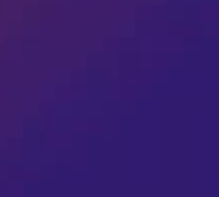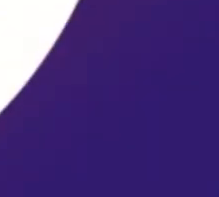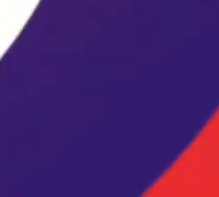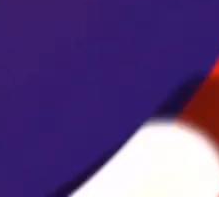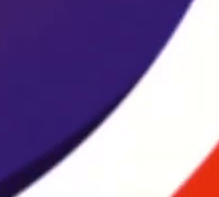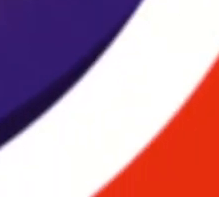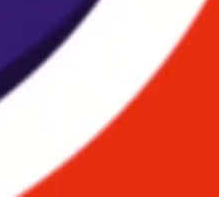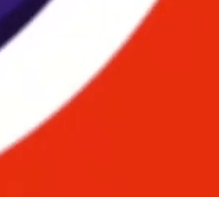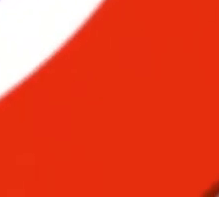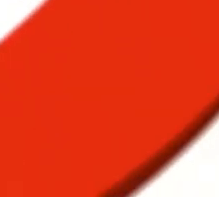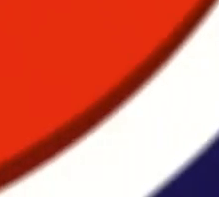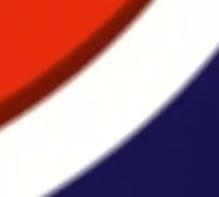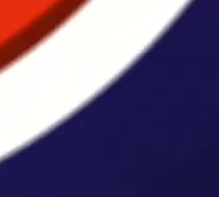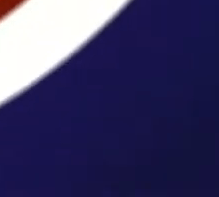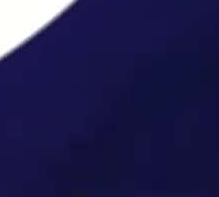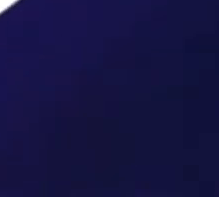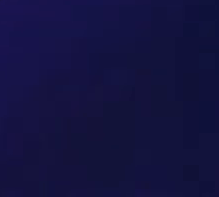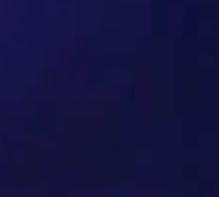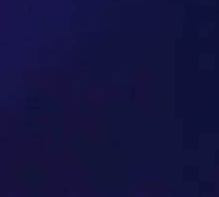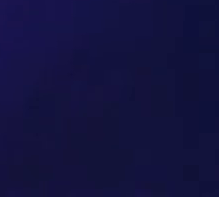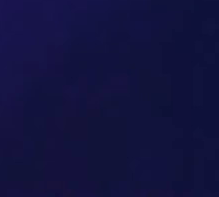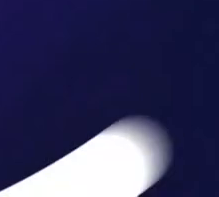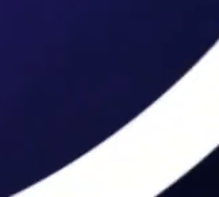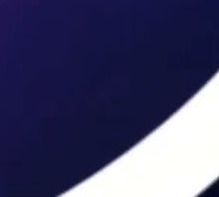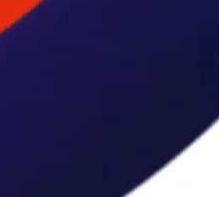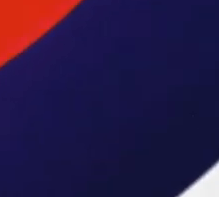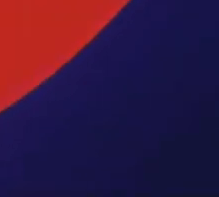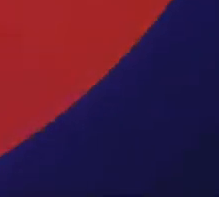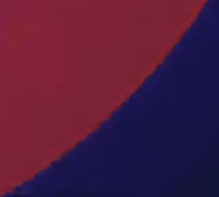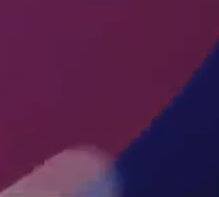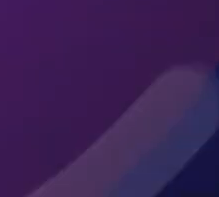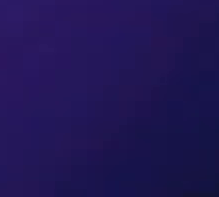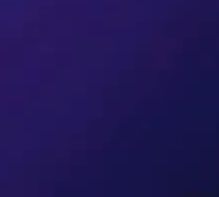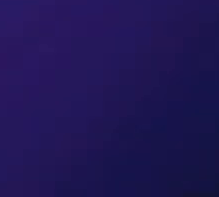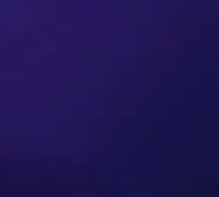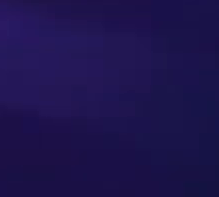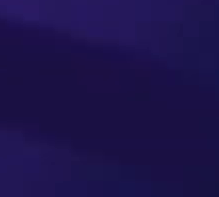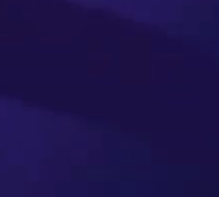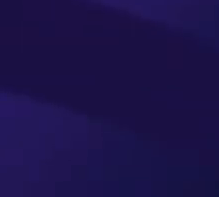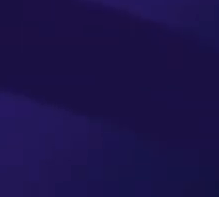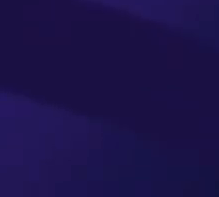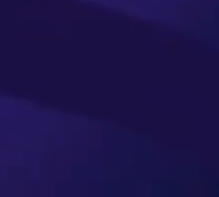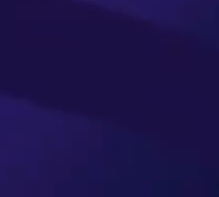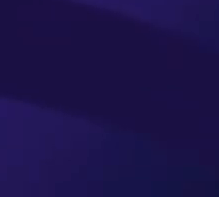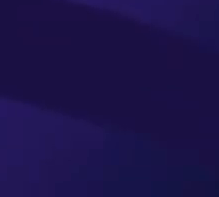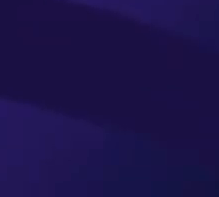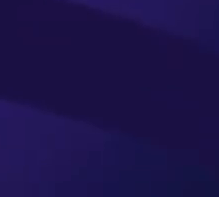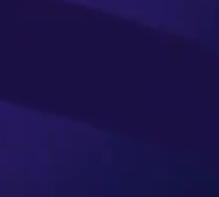Recording.